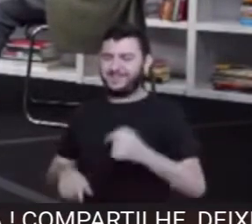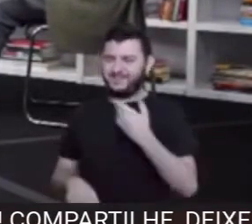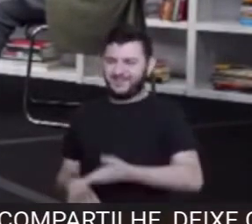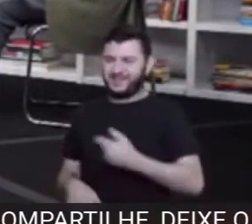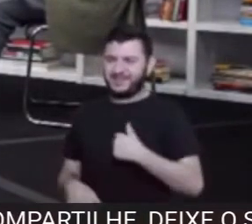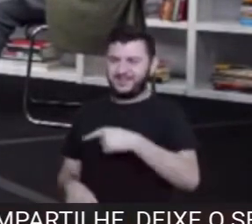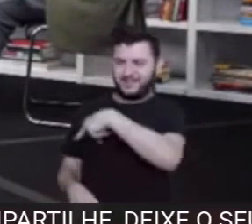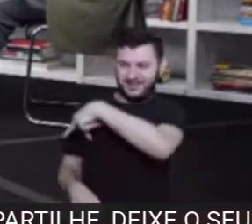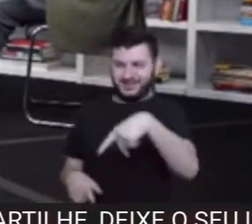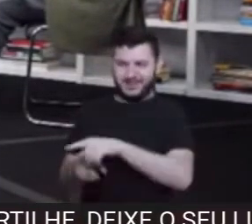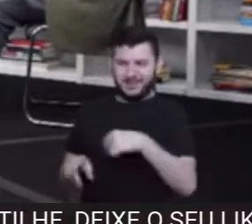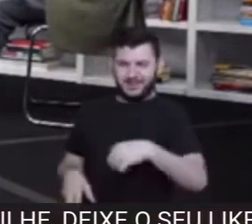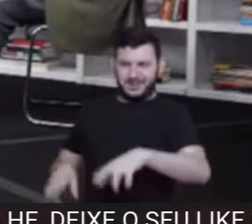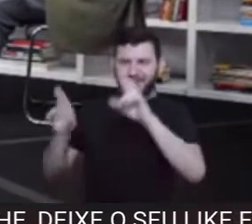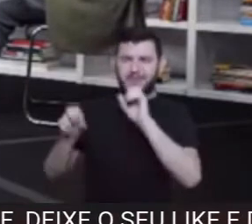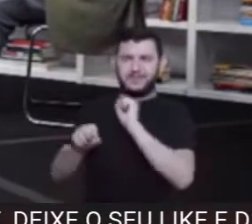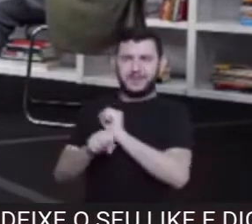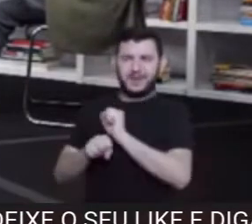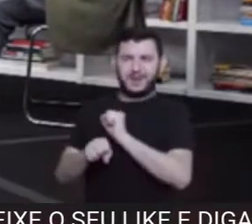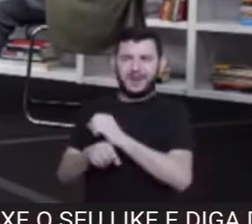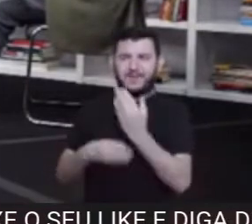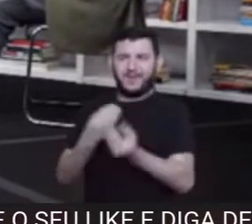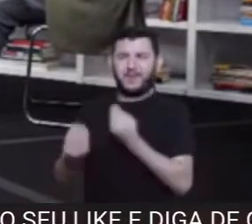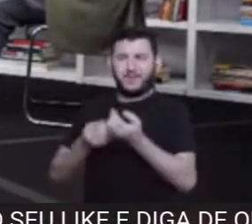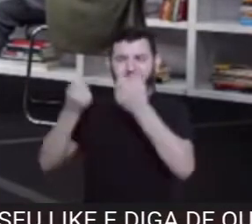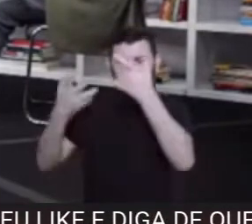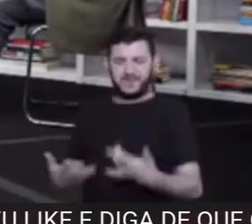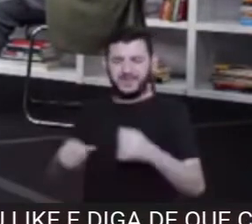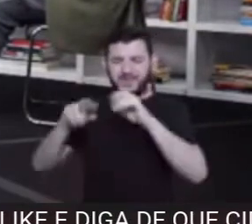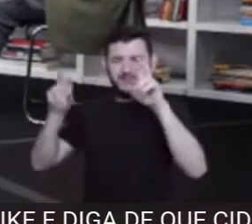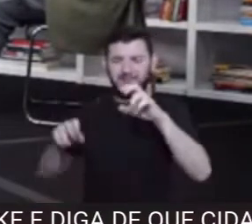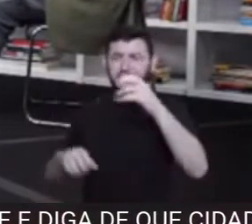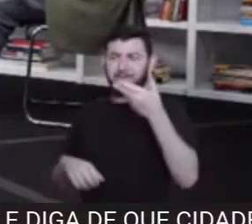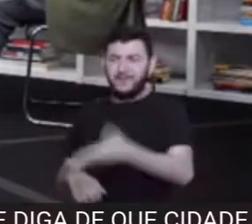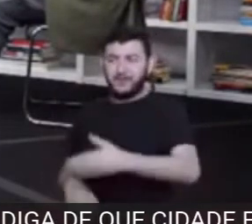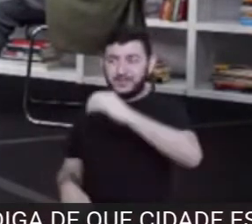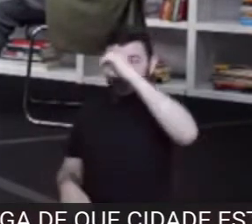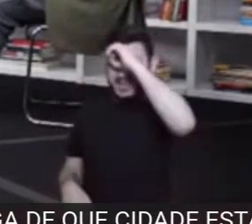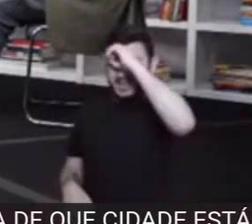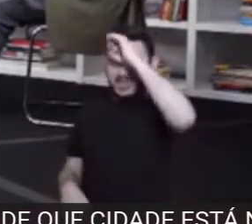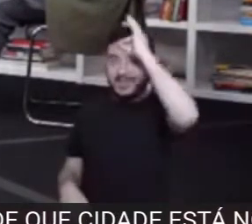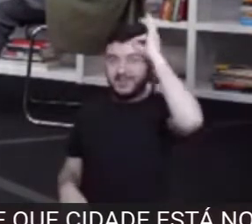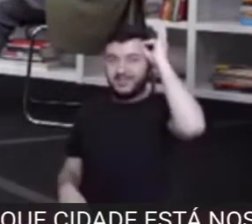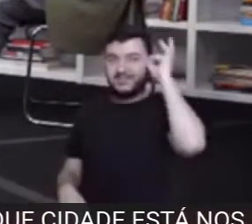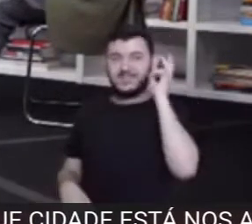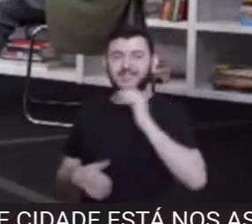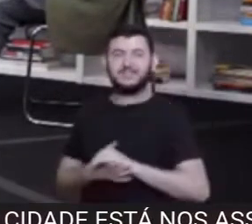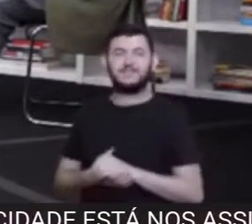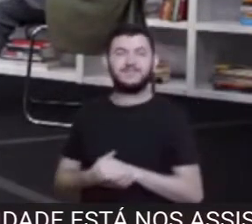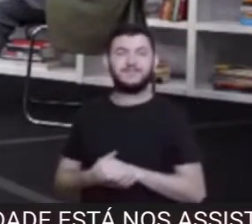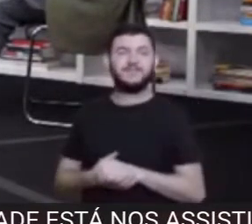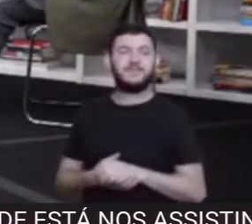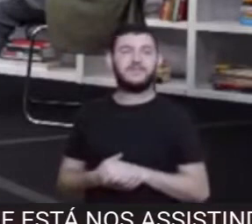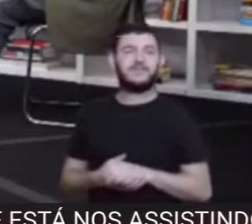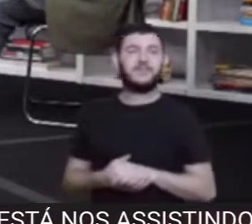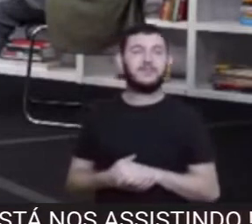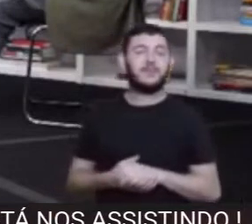da sua inocência? Olha, deixa eu dizer uma coisa. Eu acho importante que as pessoas que estão nos